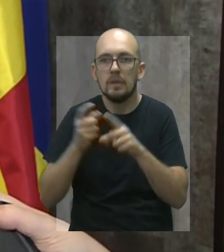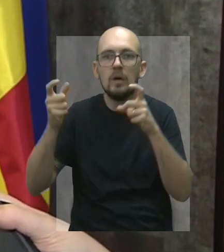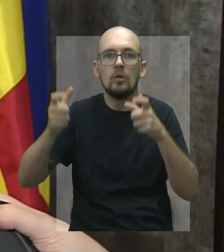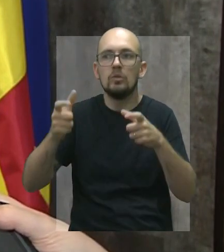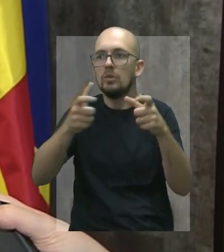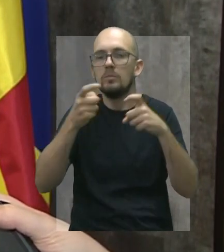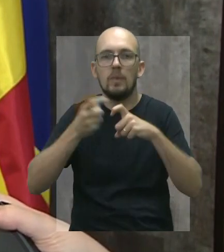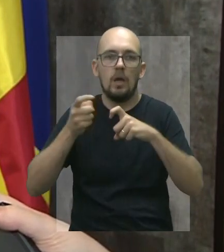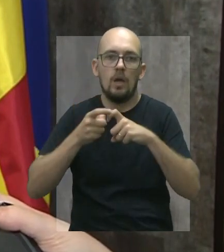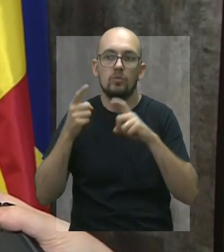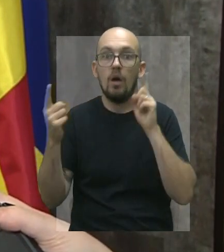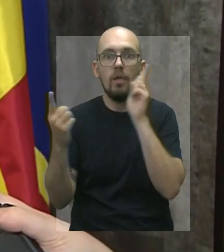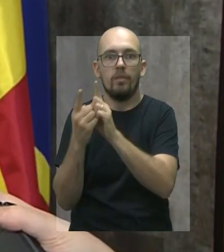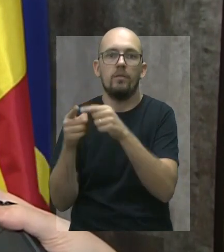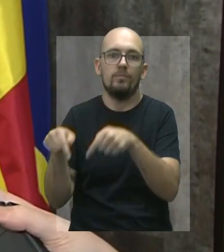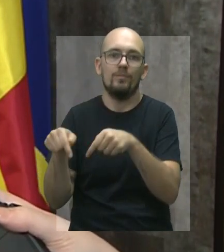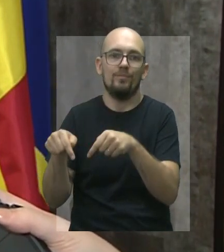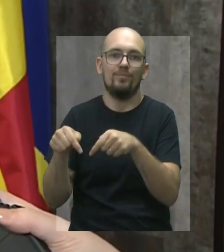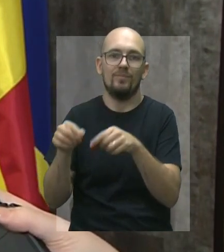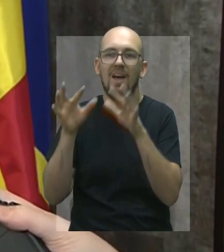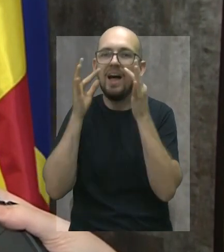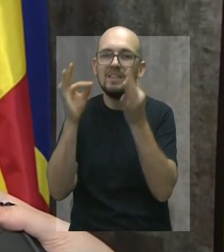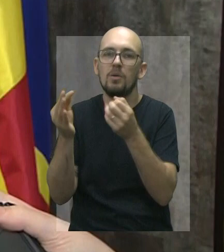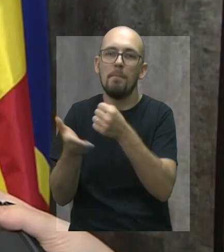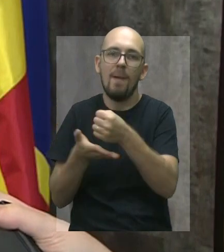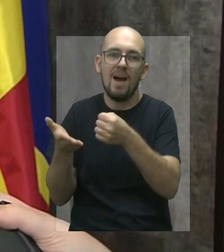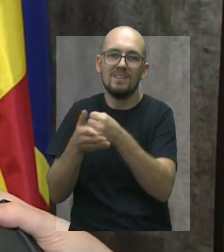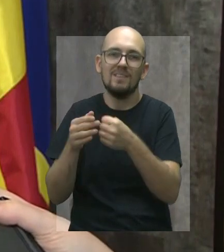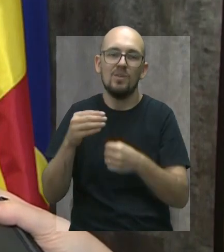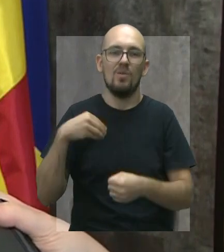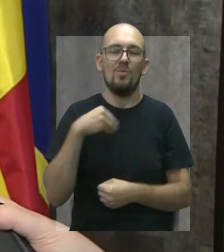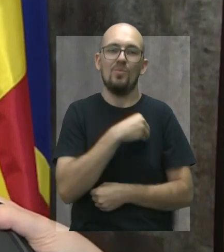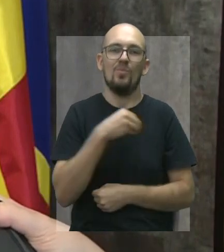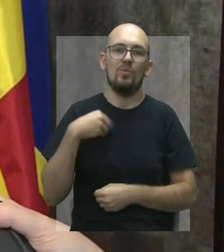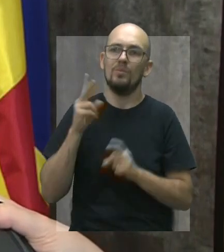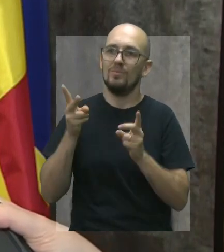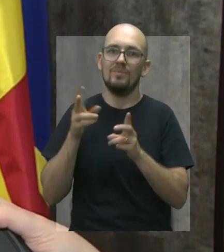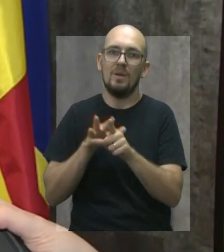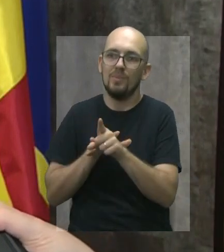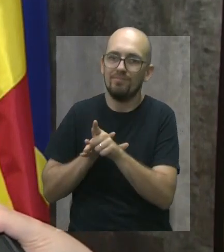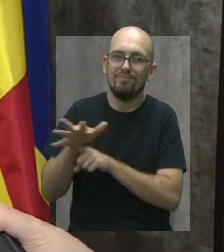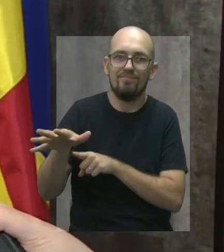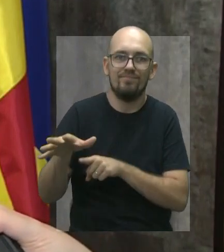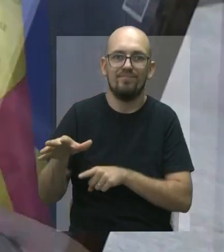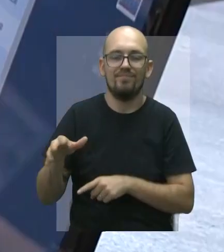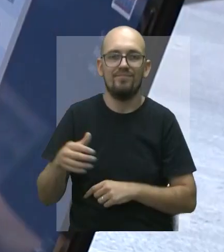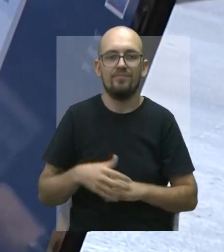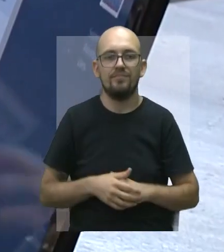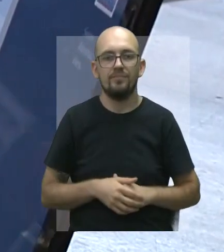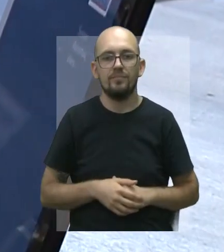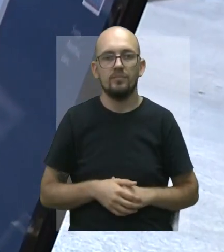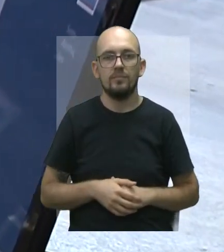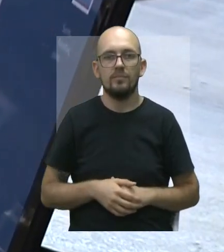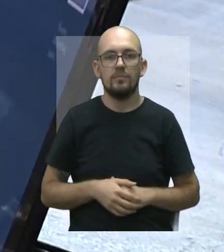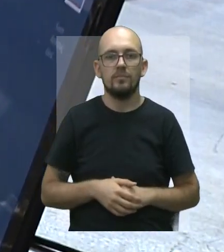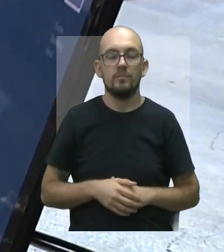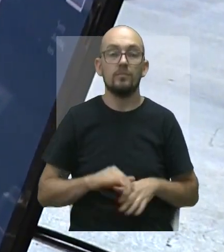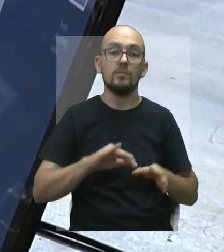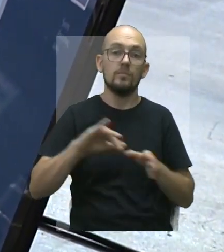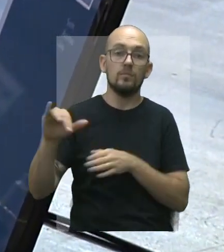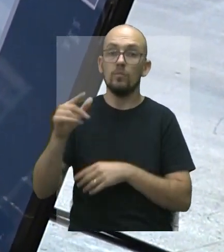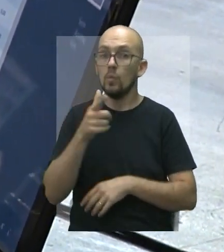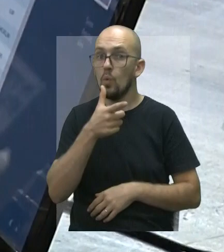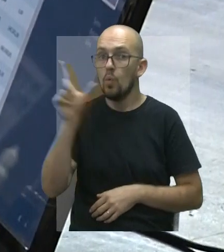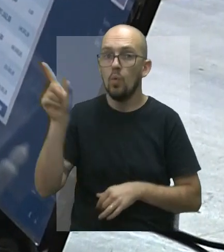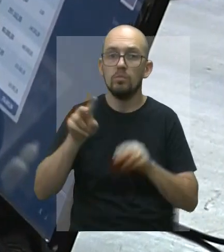atendimento da população na atenção básica, que é a porta de entrada das pessoas no sistema público de saúde. Outro tema abordado foi